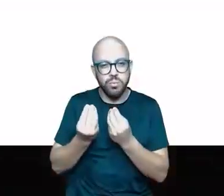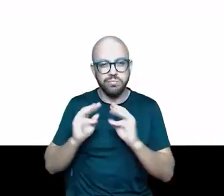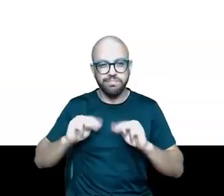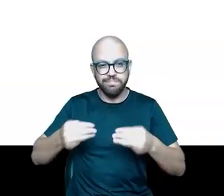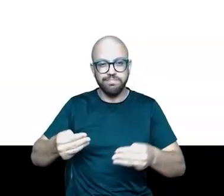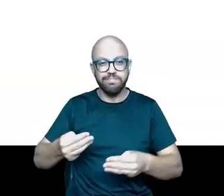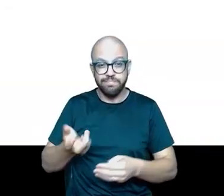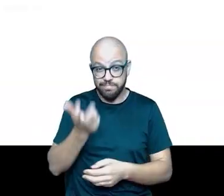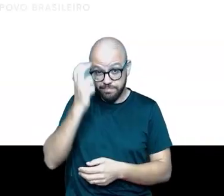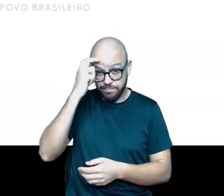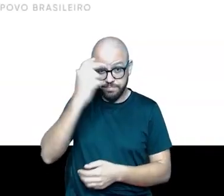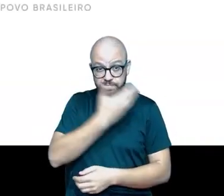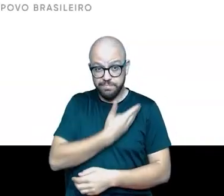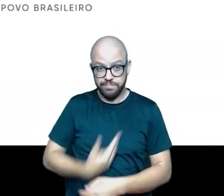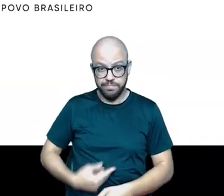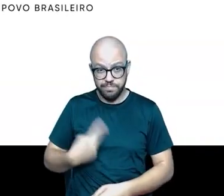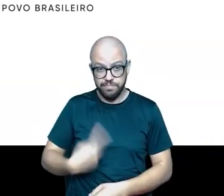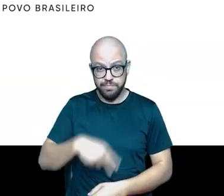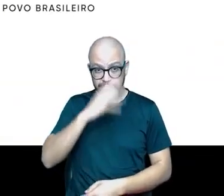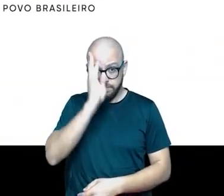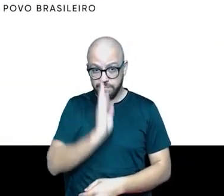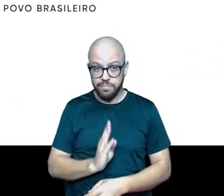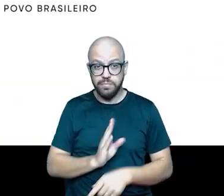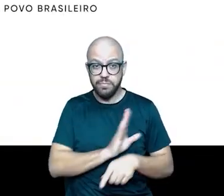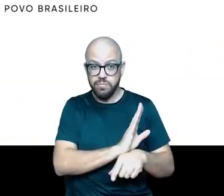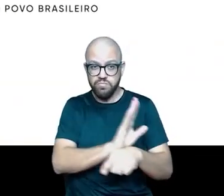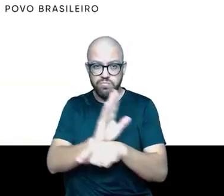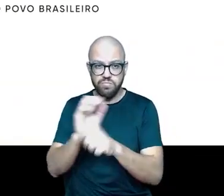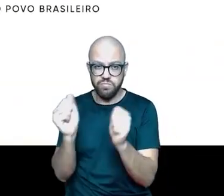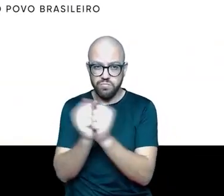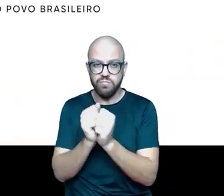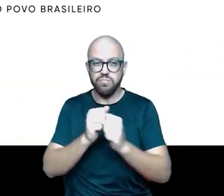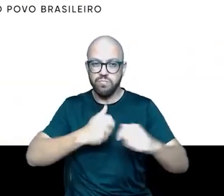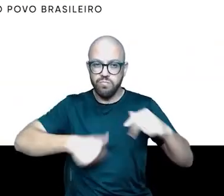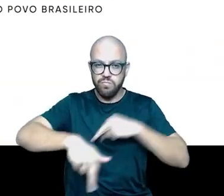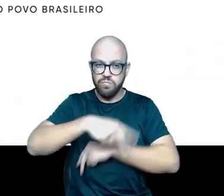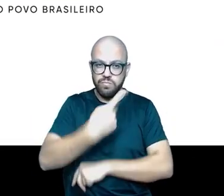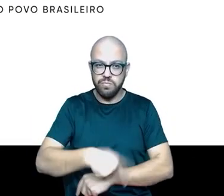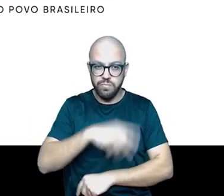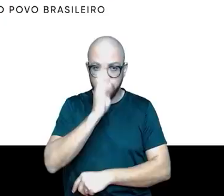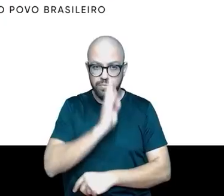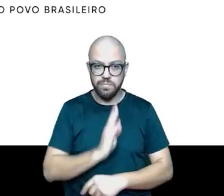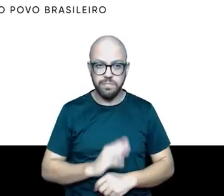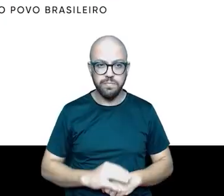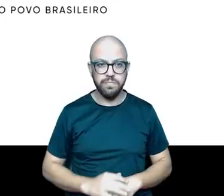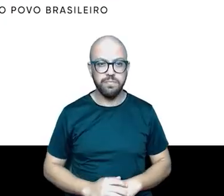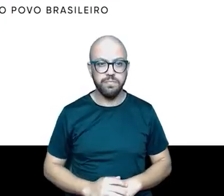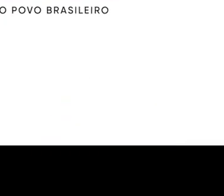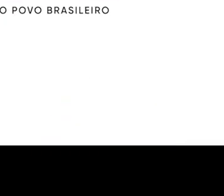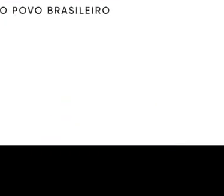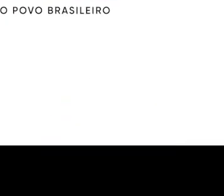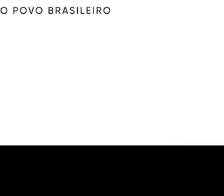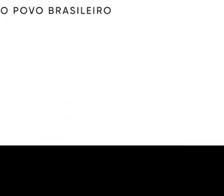Logos: Lei Rouanet, Ministério da Cultura, Governo do Brasil, do lado do povo brasileiro.